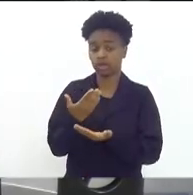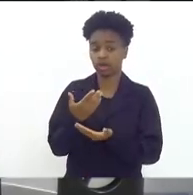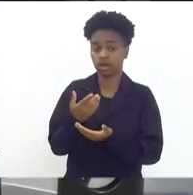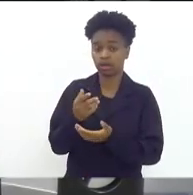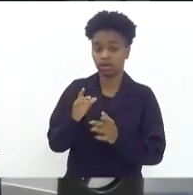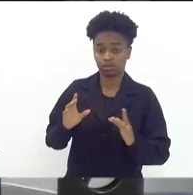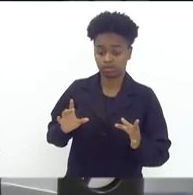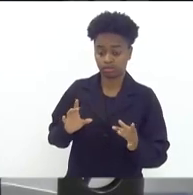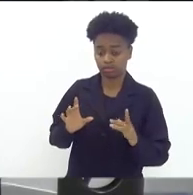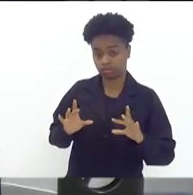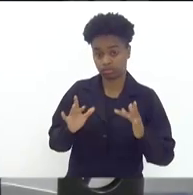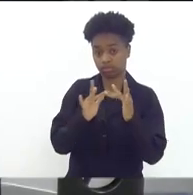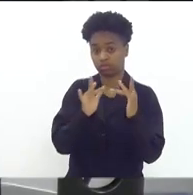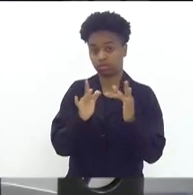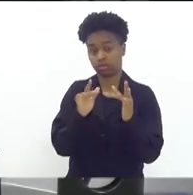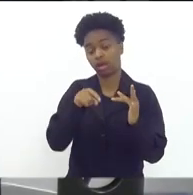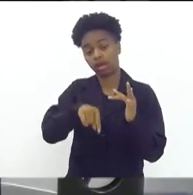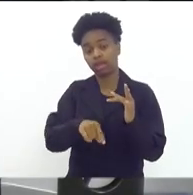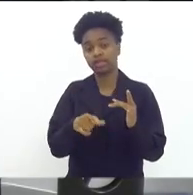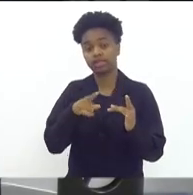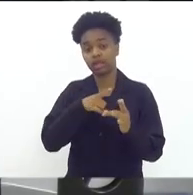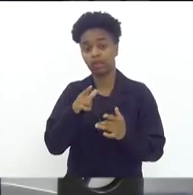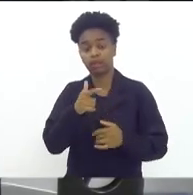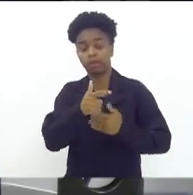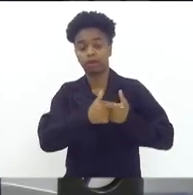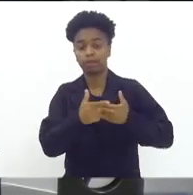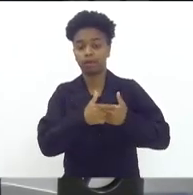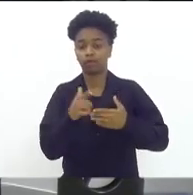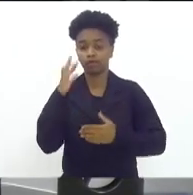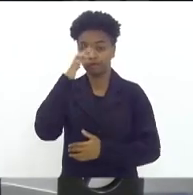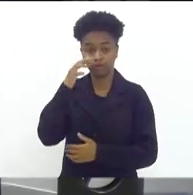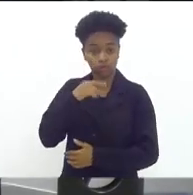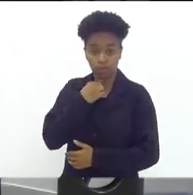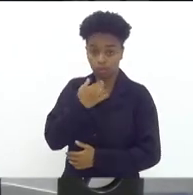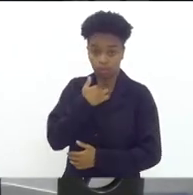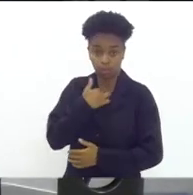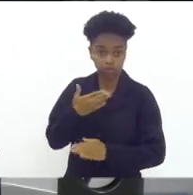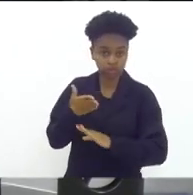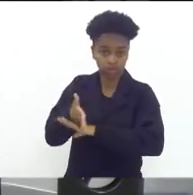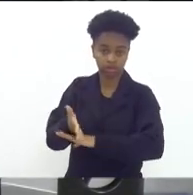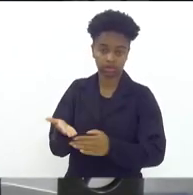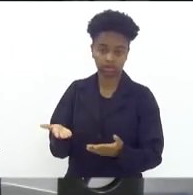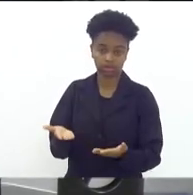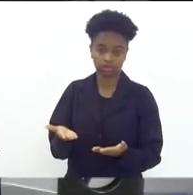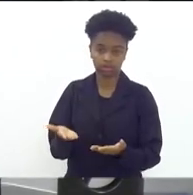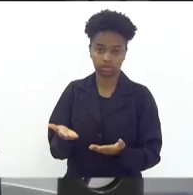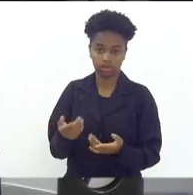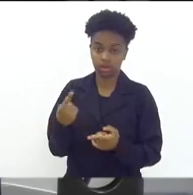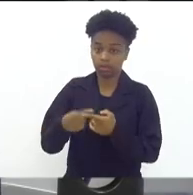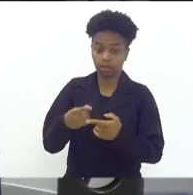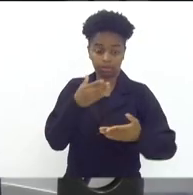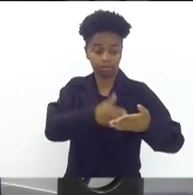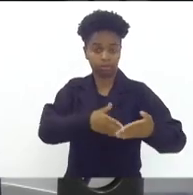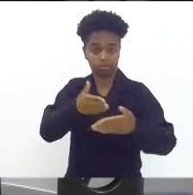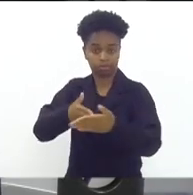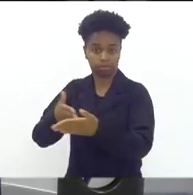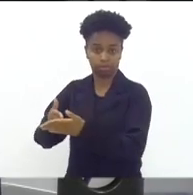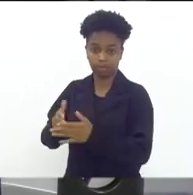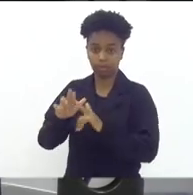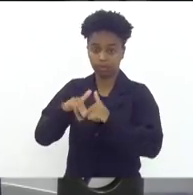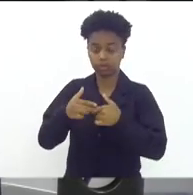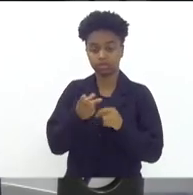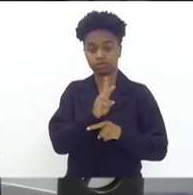que haja transp tem um papel de fiscalizar não pode sequer chegar porque impedido e barrado por